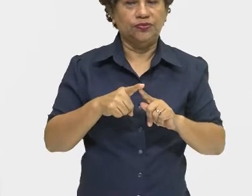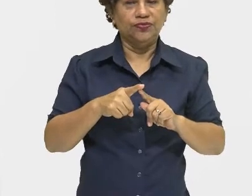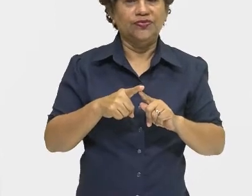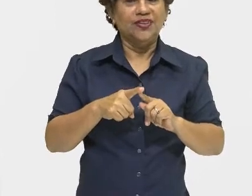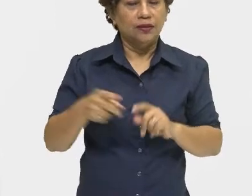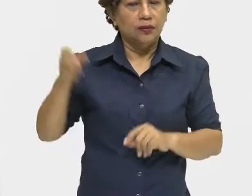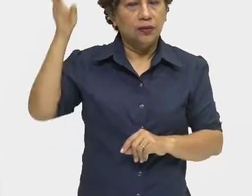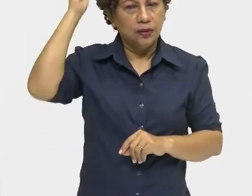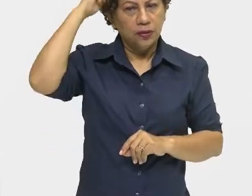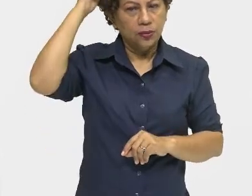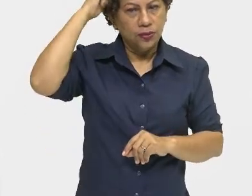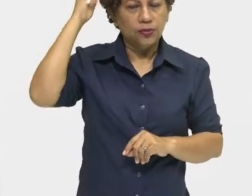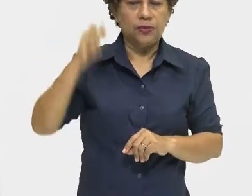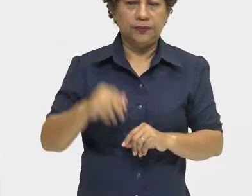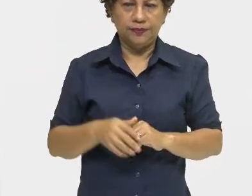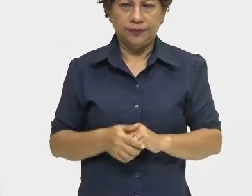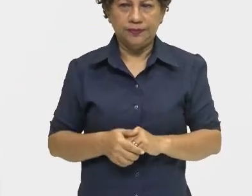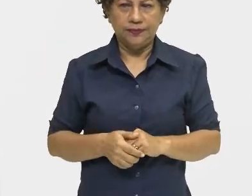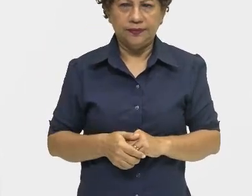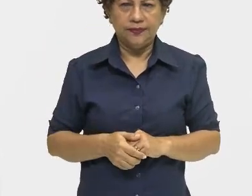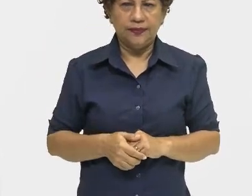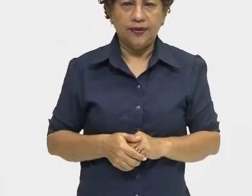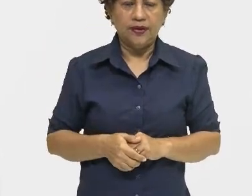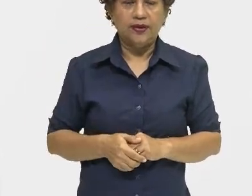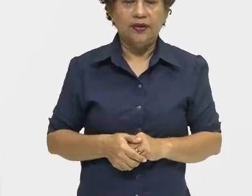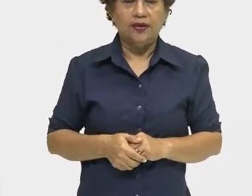cultural é a